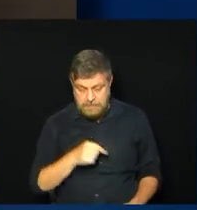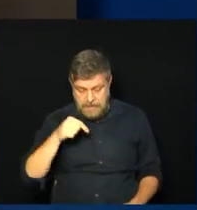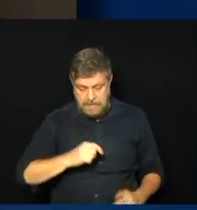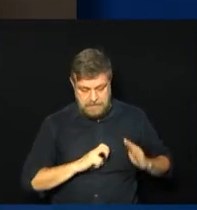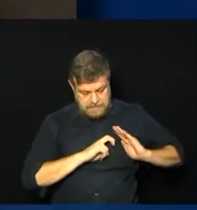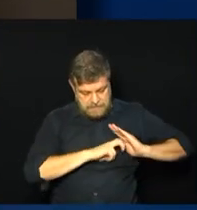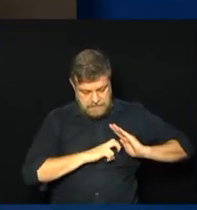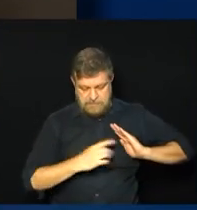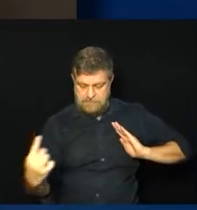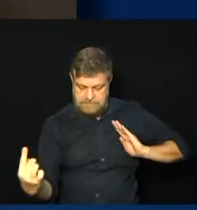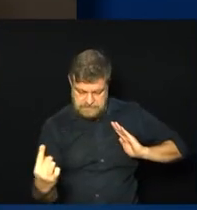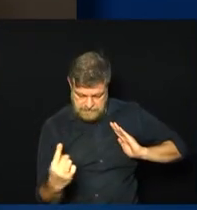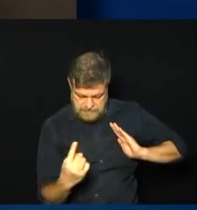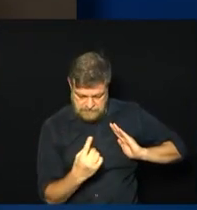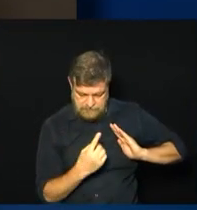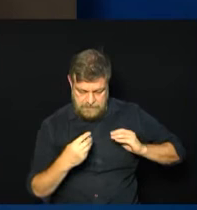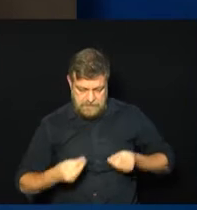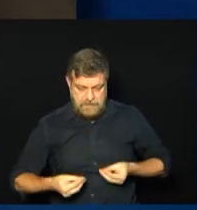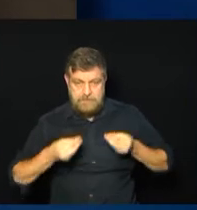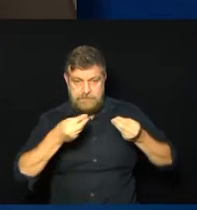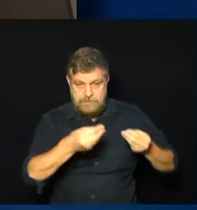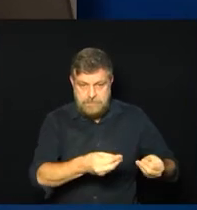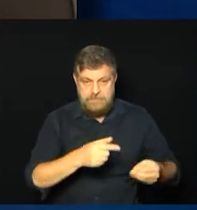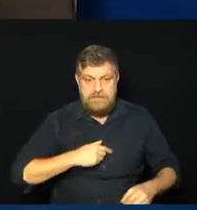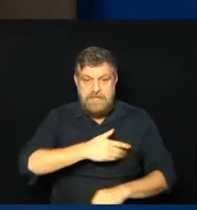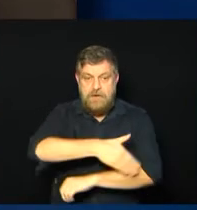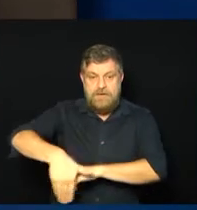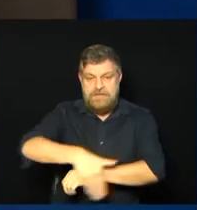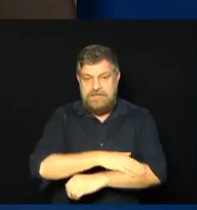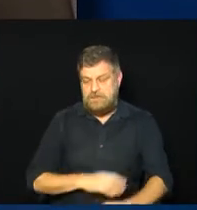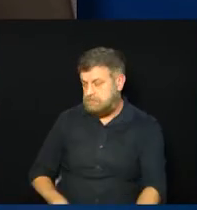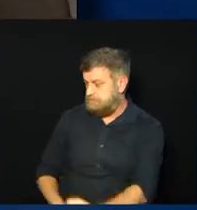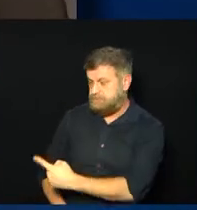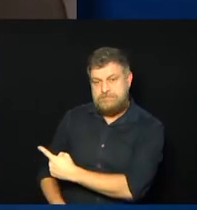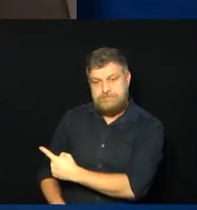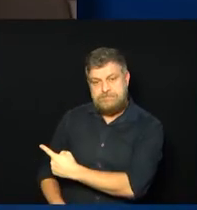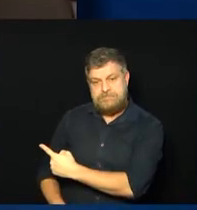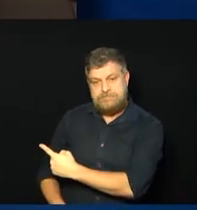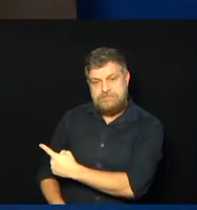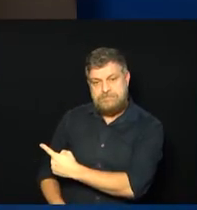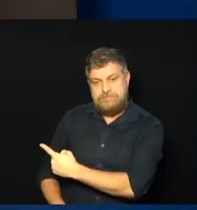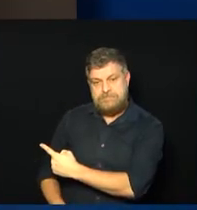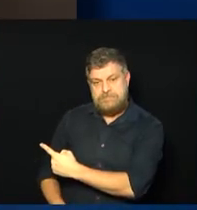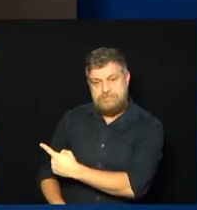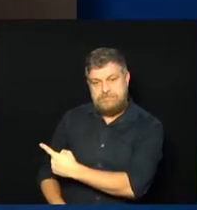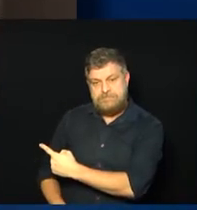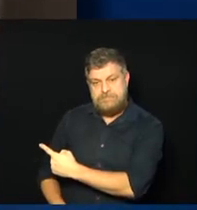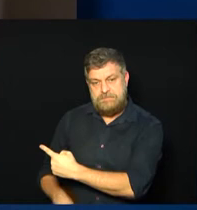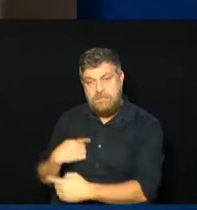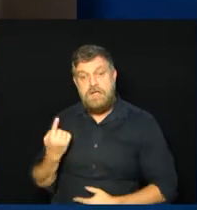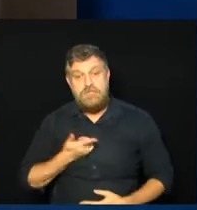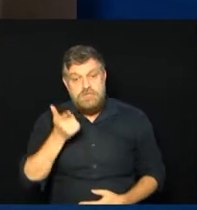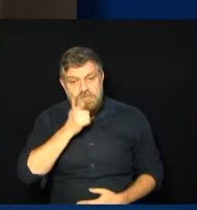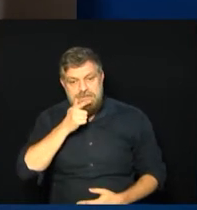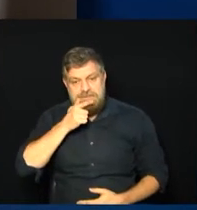Casa da Criança Paralítica de Campinas, a rua Pedro Domingos Vitale, número 160, para que a gente possa então fazer